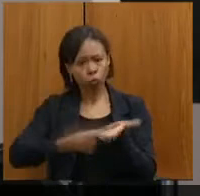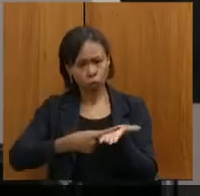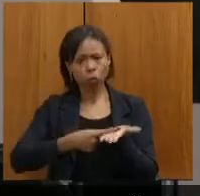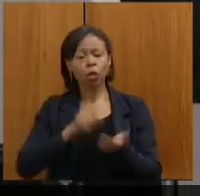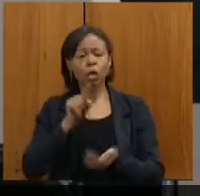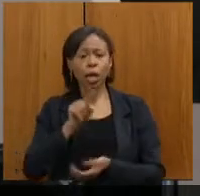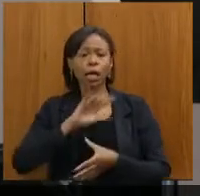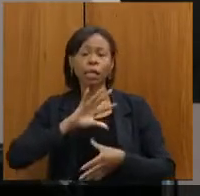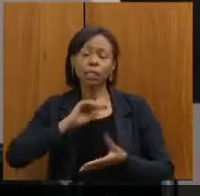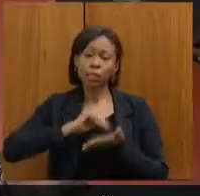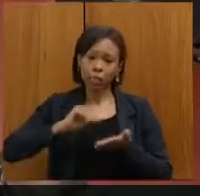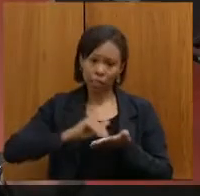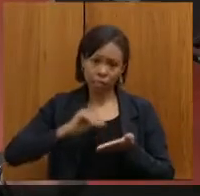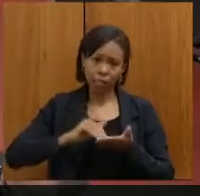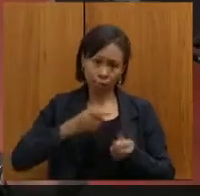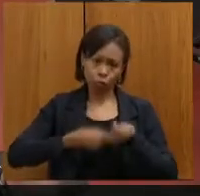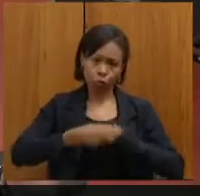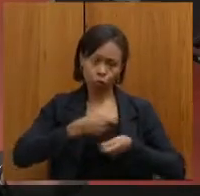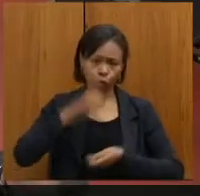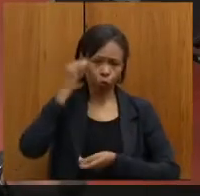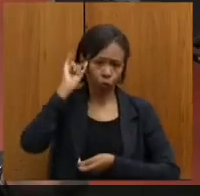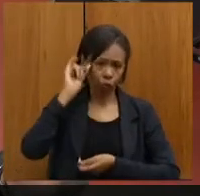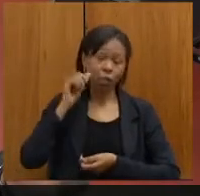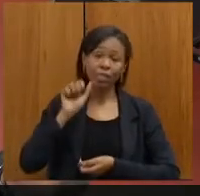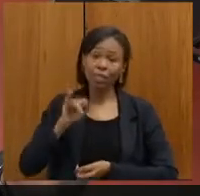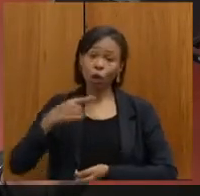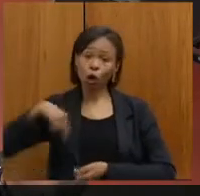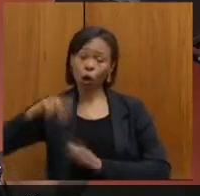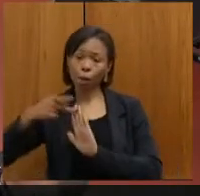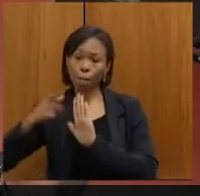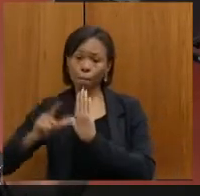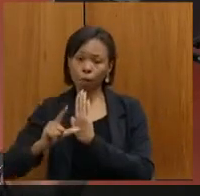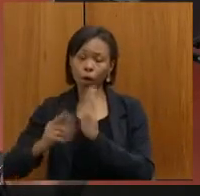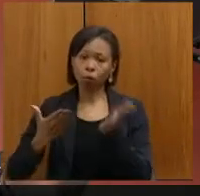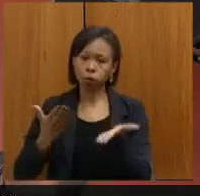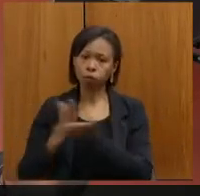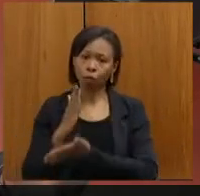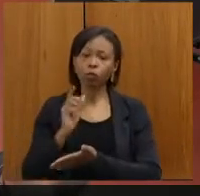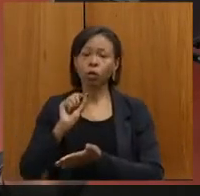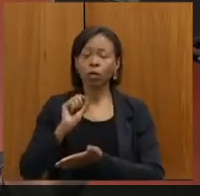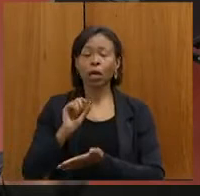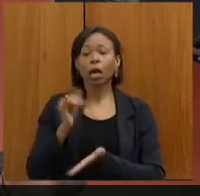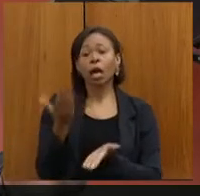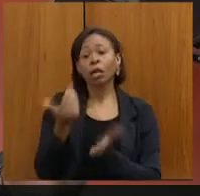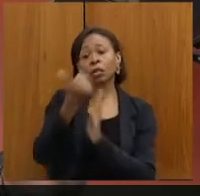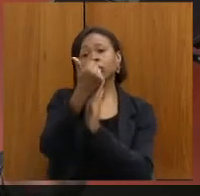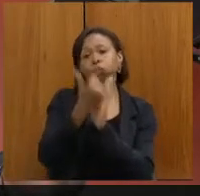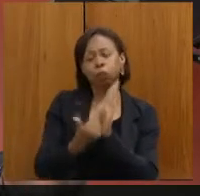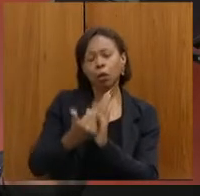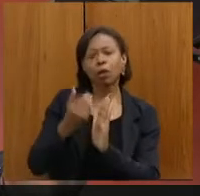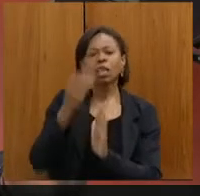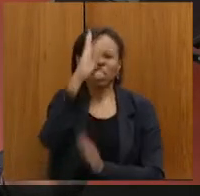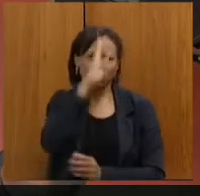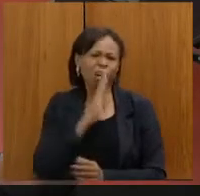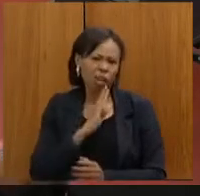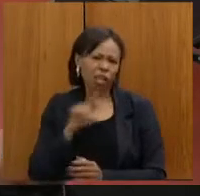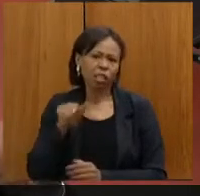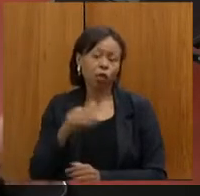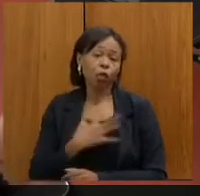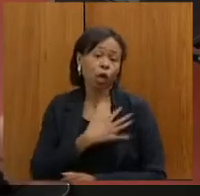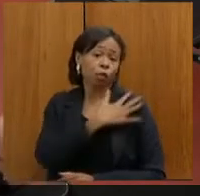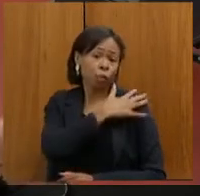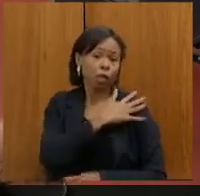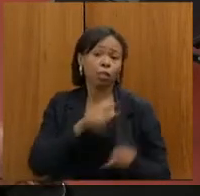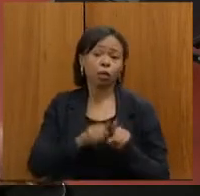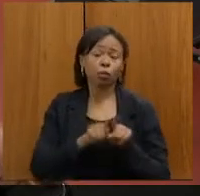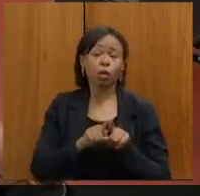junto ao confaz assim que nós aprovarmos esse projeto de lei que estende essa extensão aos militares das Forças Armadas e